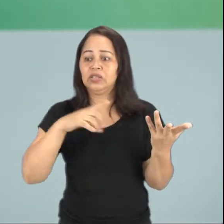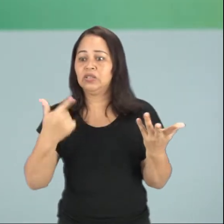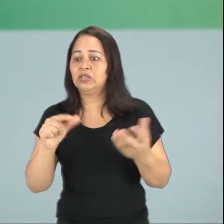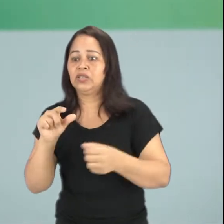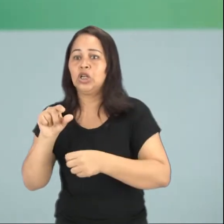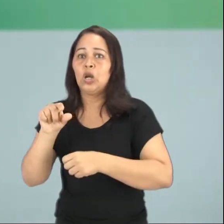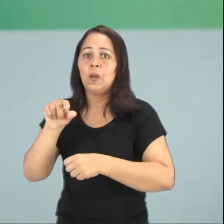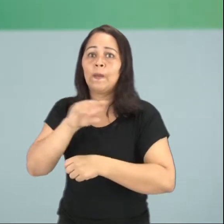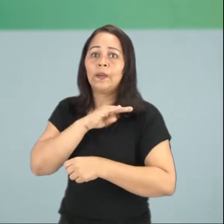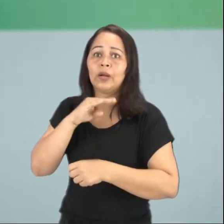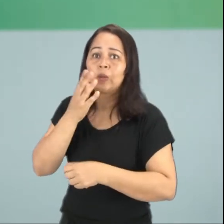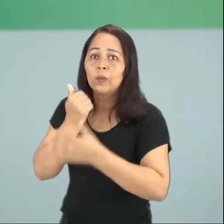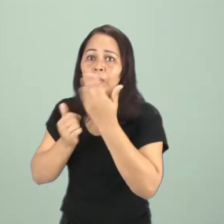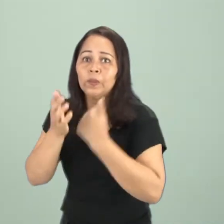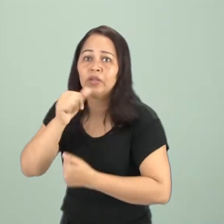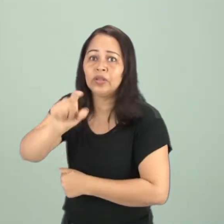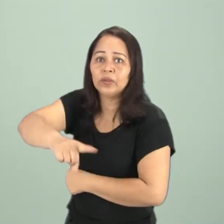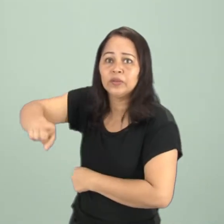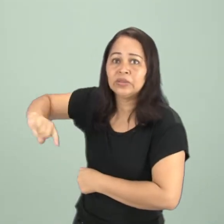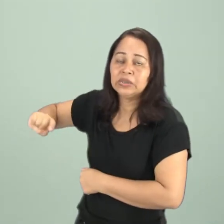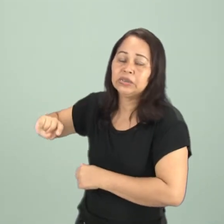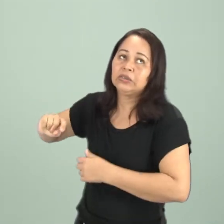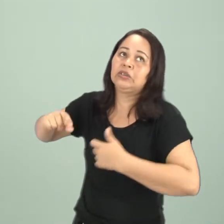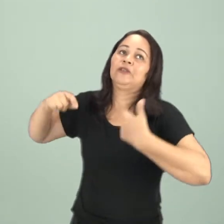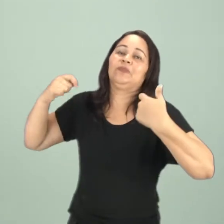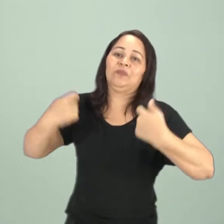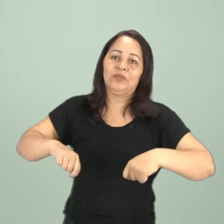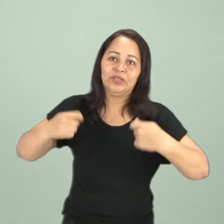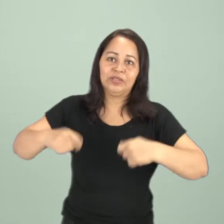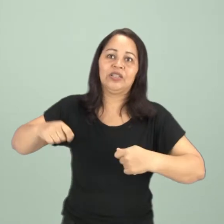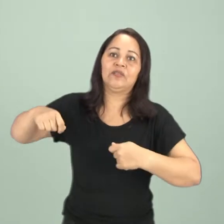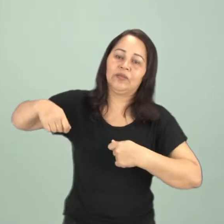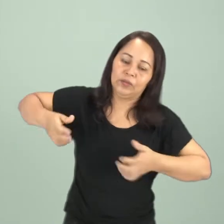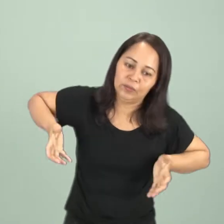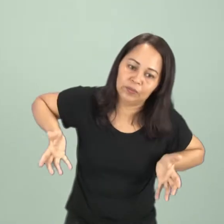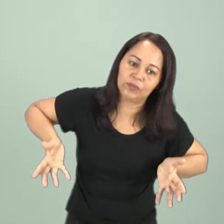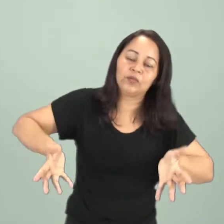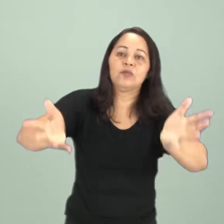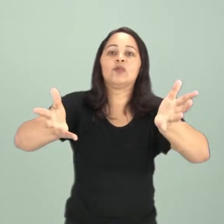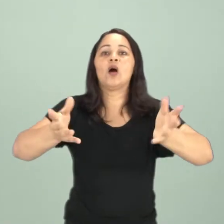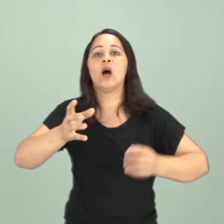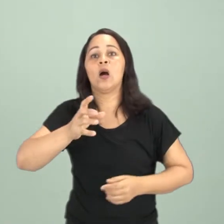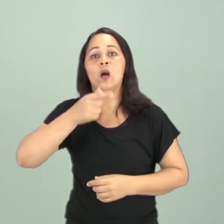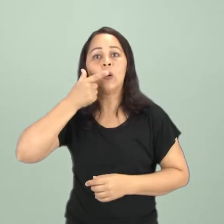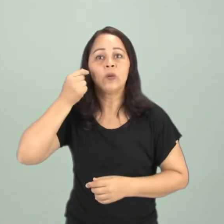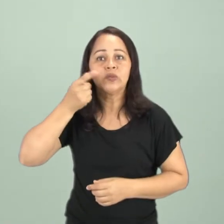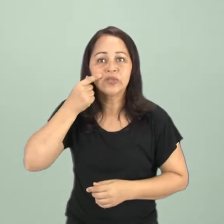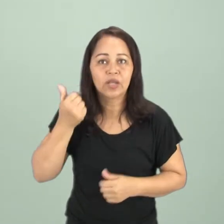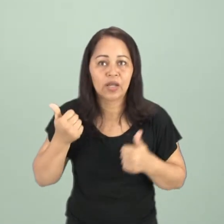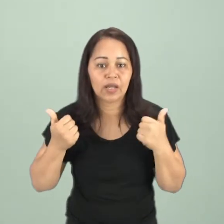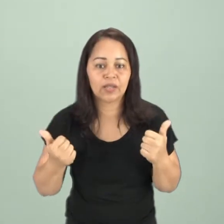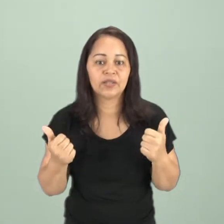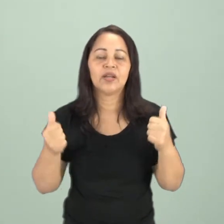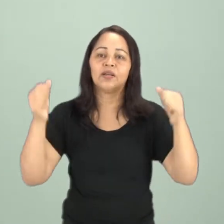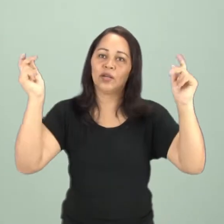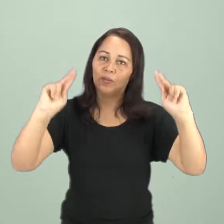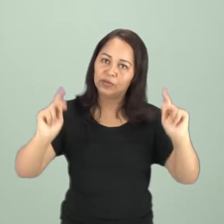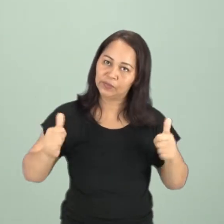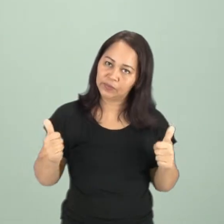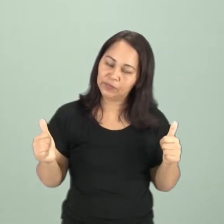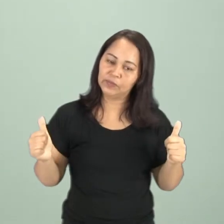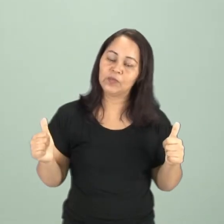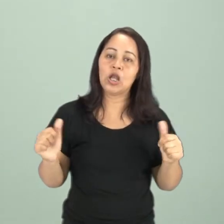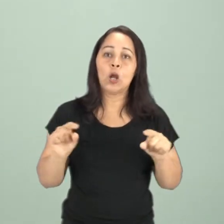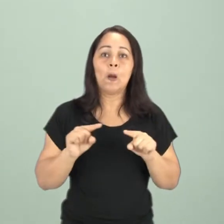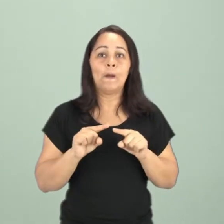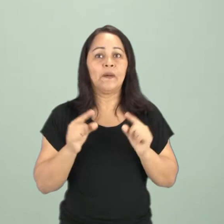dos ratos. Então eles tiveram que ser reativos, mandaram os gatos, tudo bem. Então os gatos voltaram e a paz voltou a reinar, só que